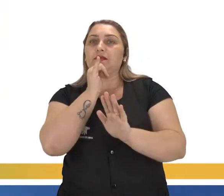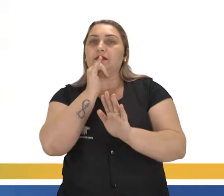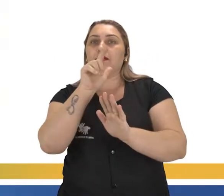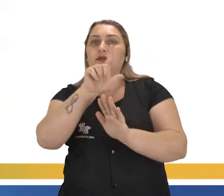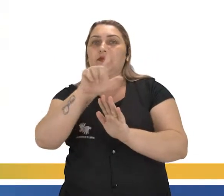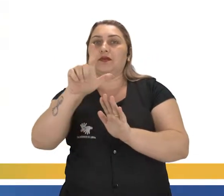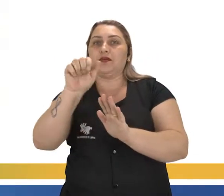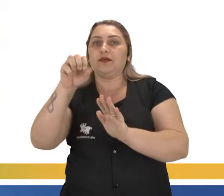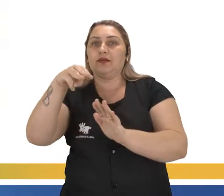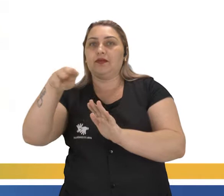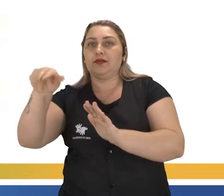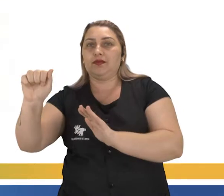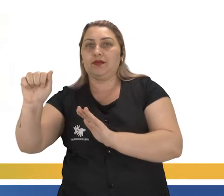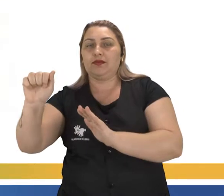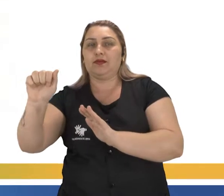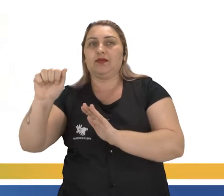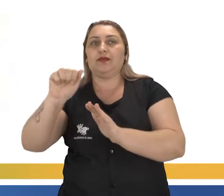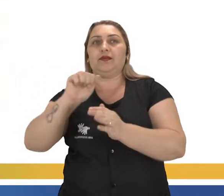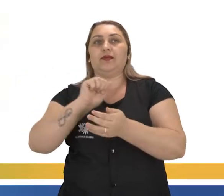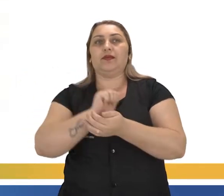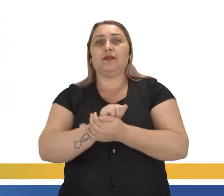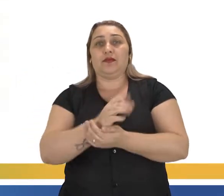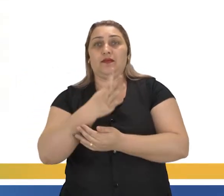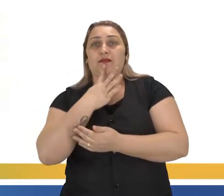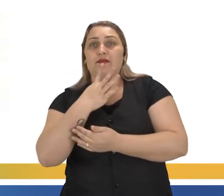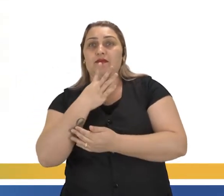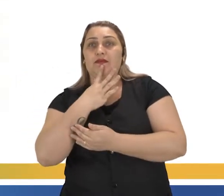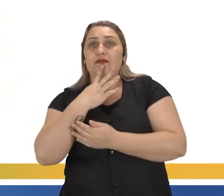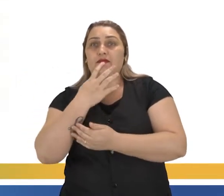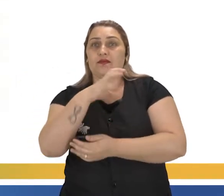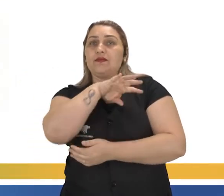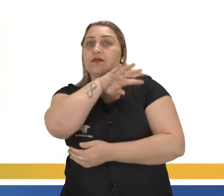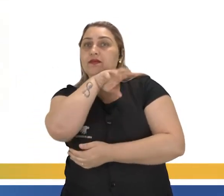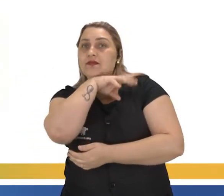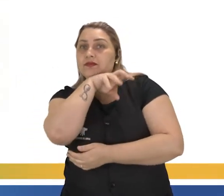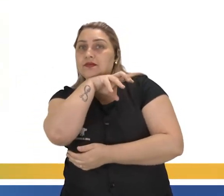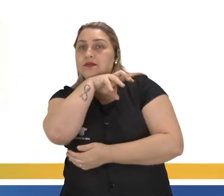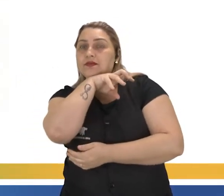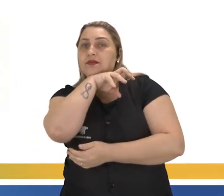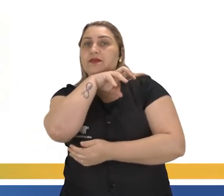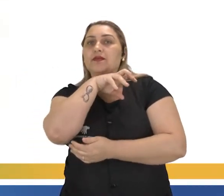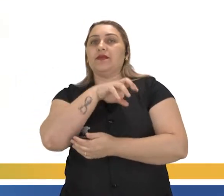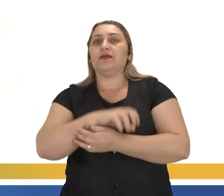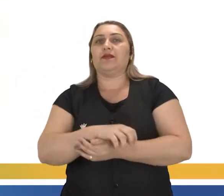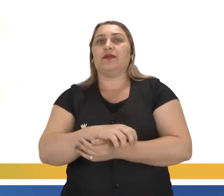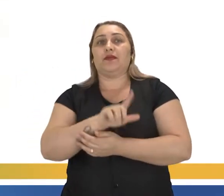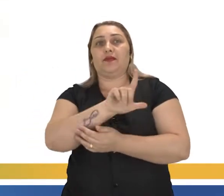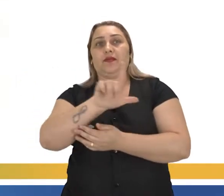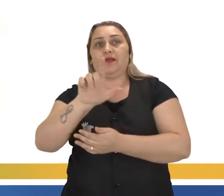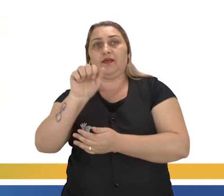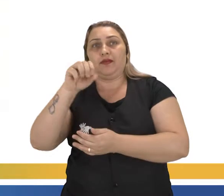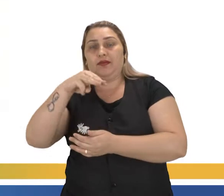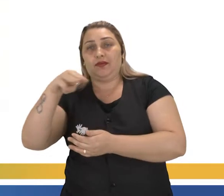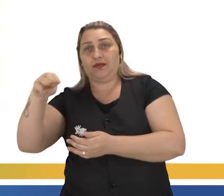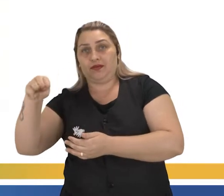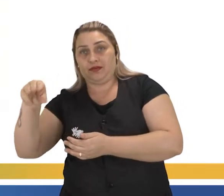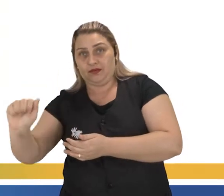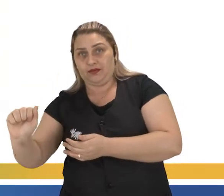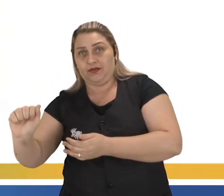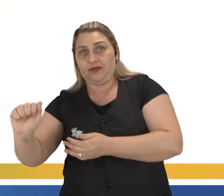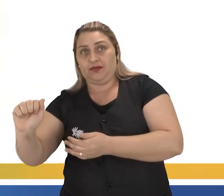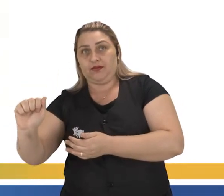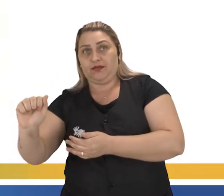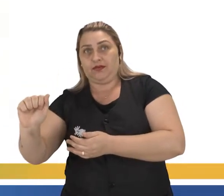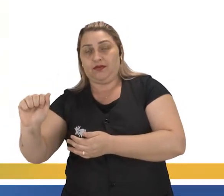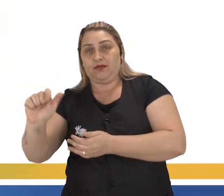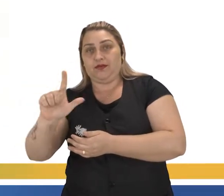lhama. Lhama conhecemos como um animal. Ao lado de lhama está escrito lhama,